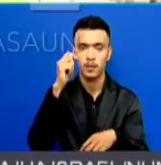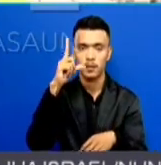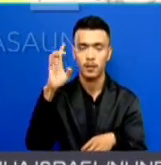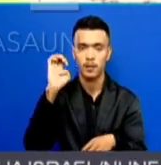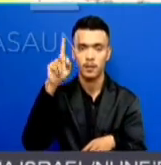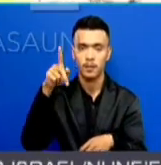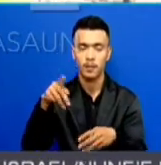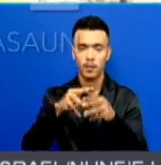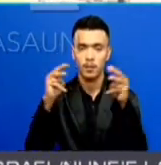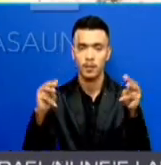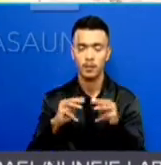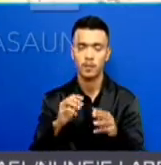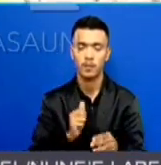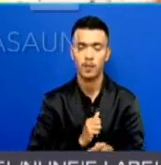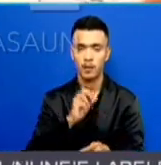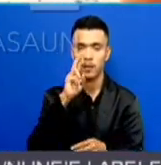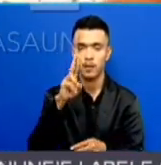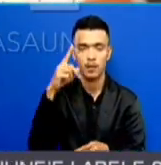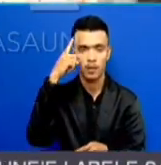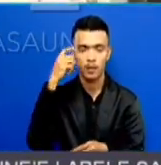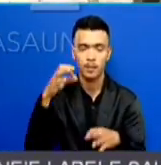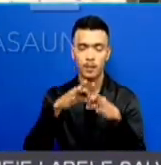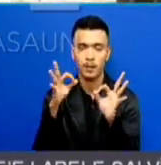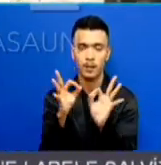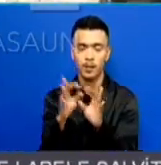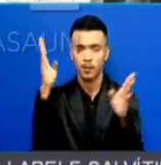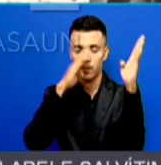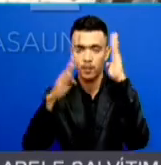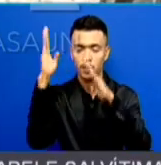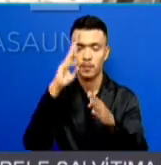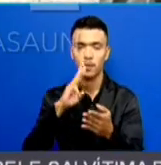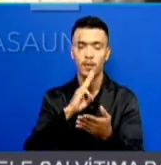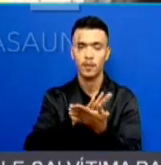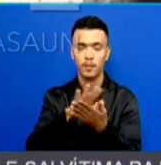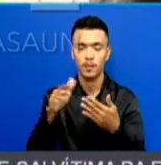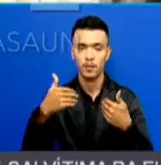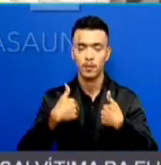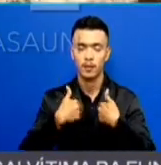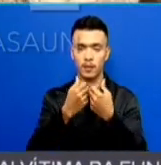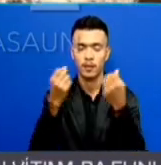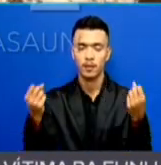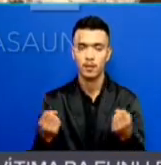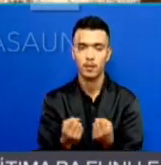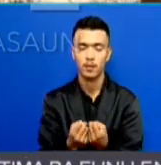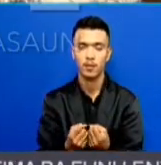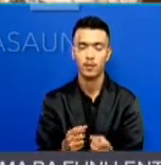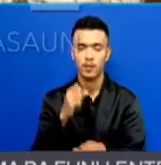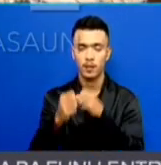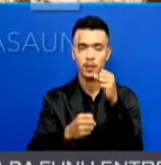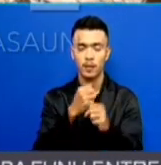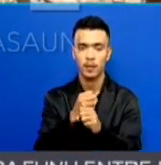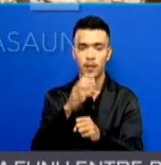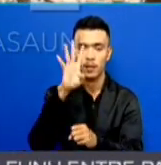pública município Aileu, também bele resolve um problema bem mos e resucune. Tuir habitante ne, durante